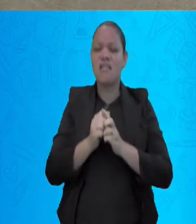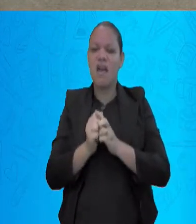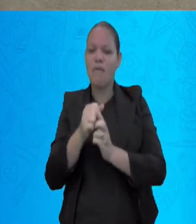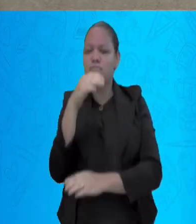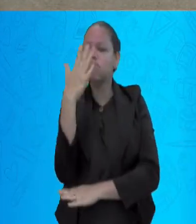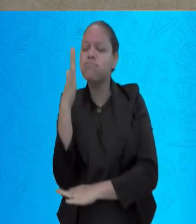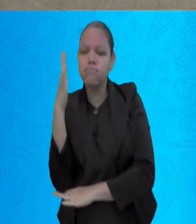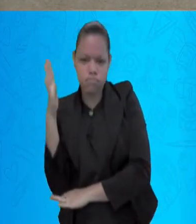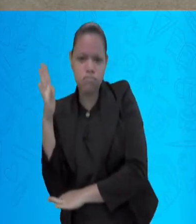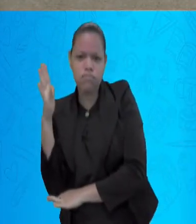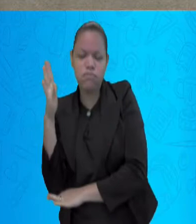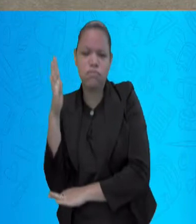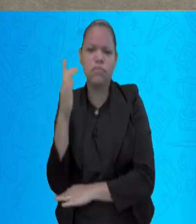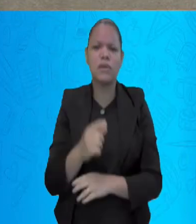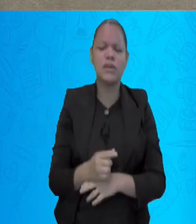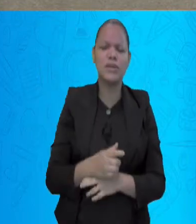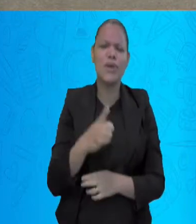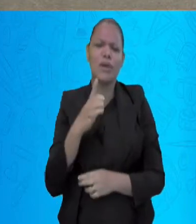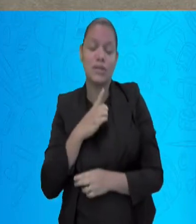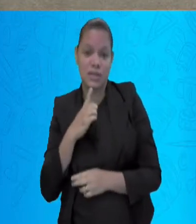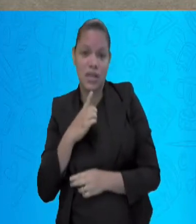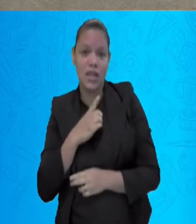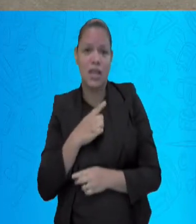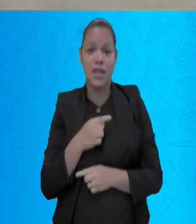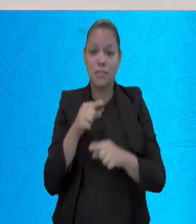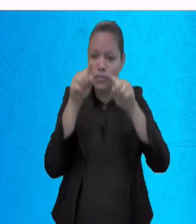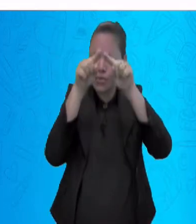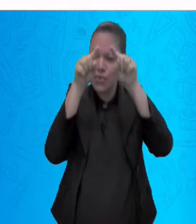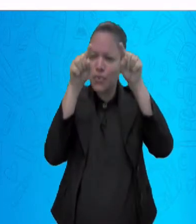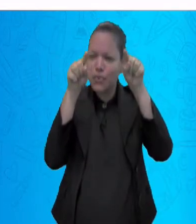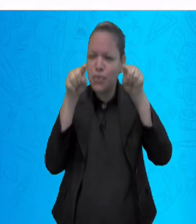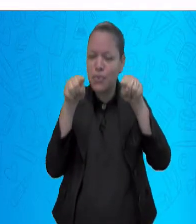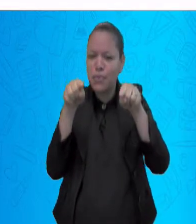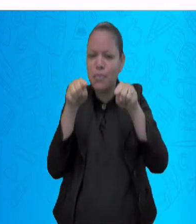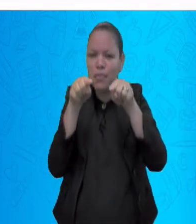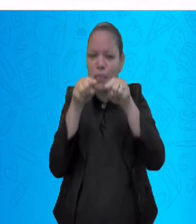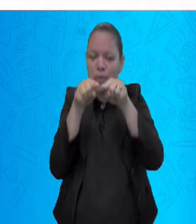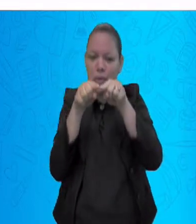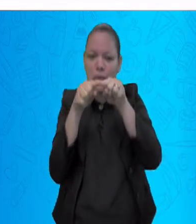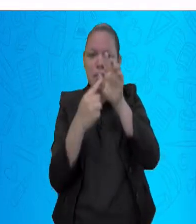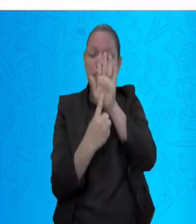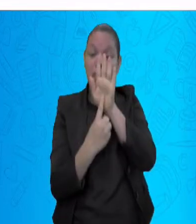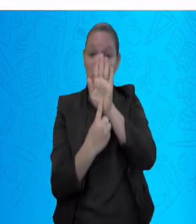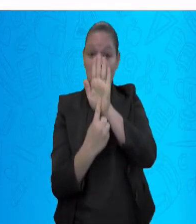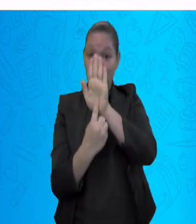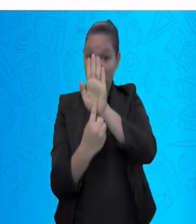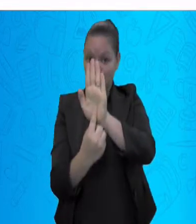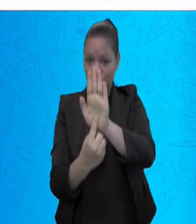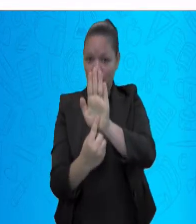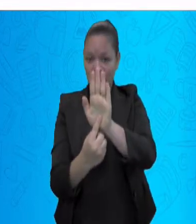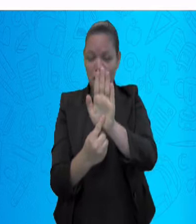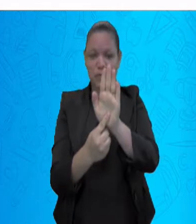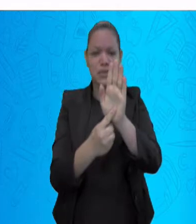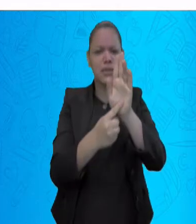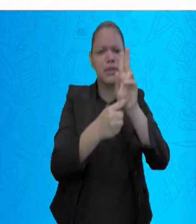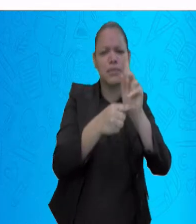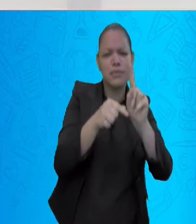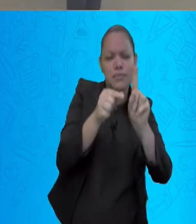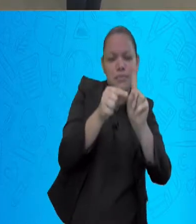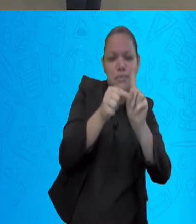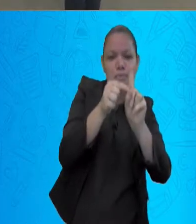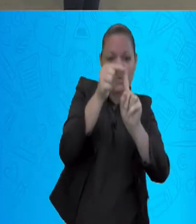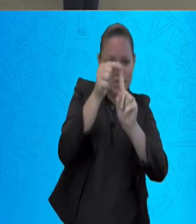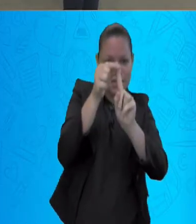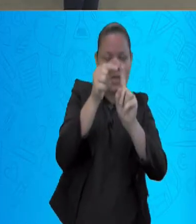desse cubinho que representa as unidades. Então, quando nós vamos trabalhar nas unidades, nós vamos usar esse cubinho aqui. Essa